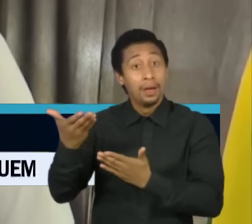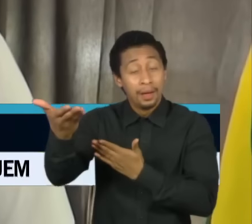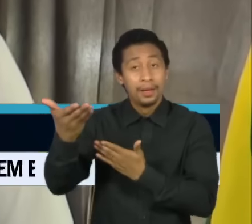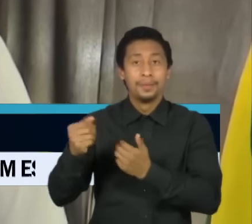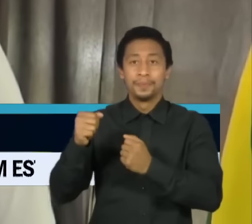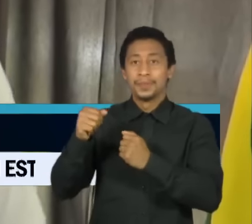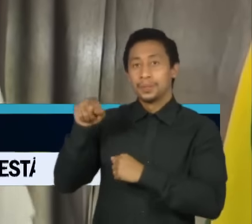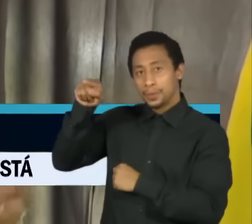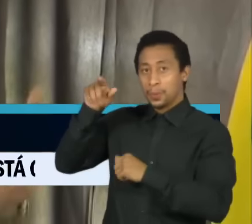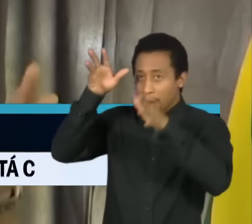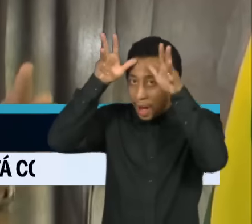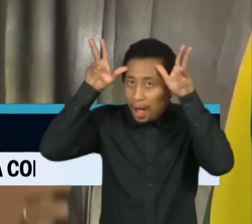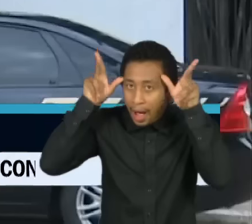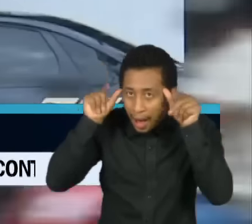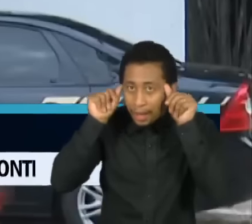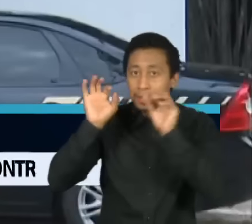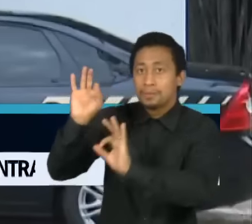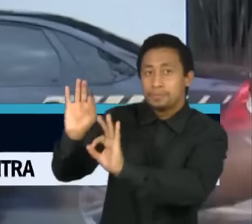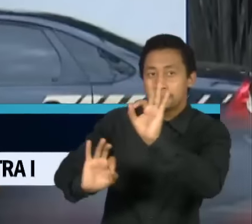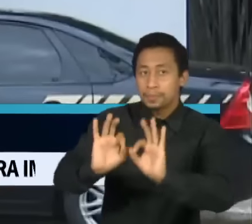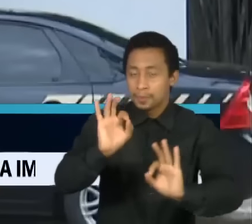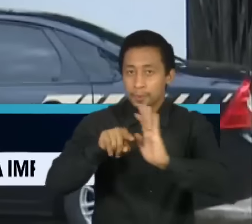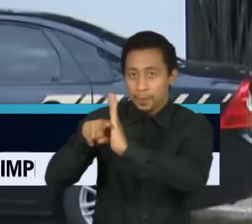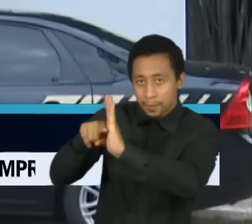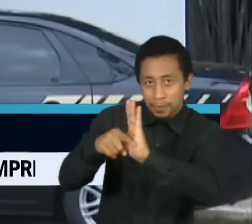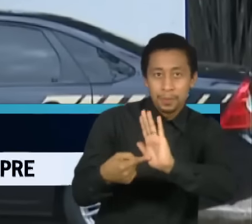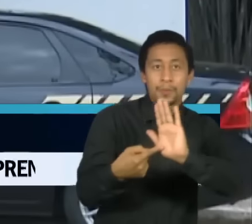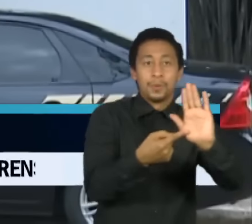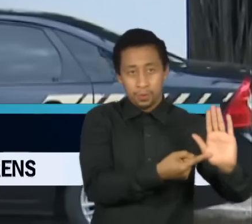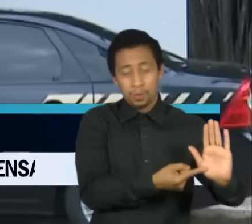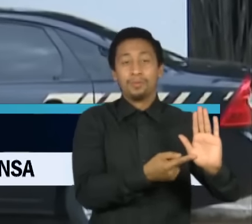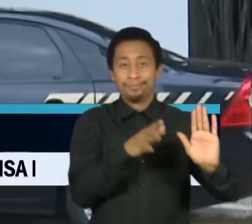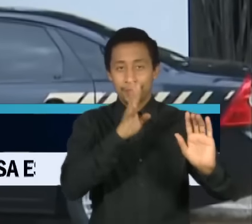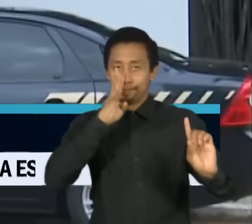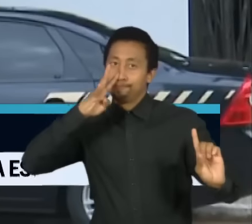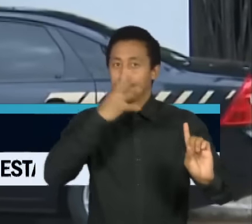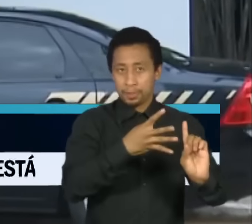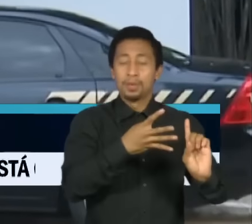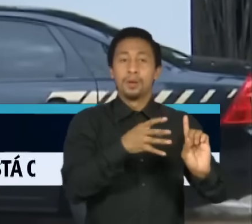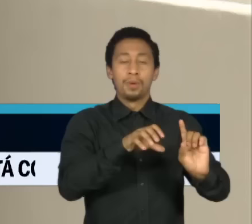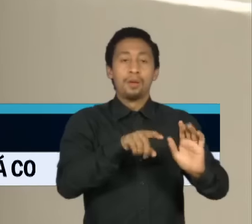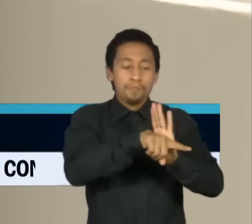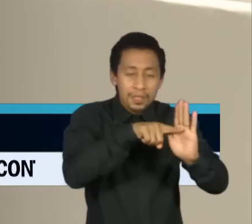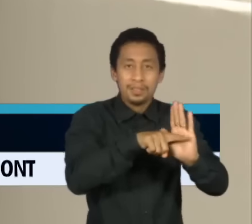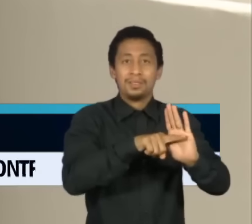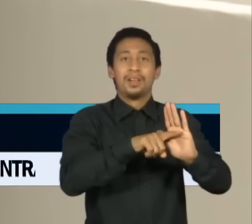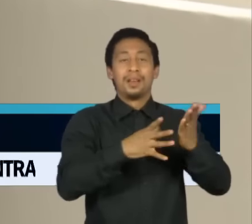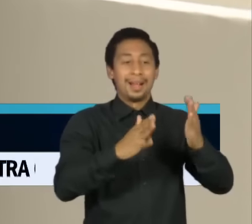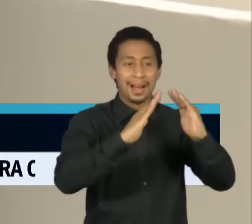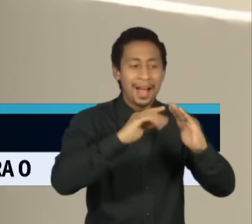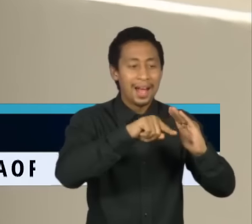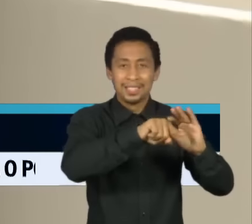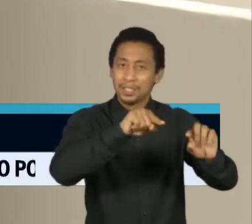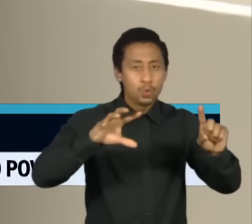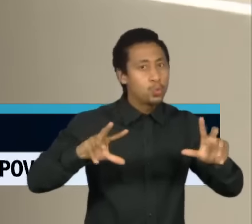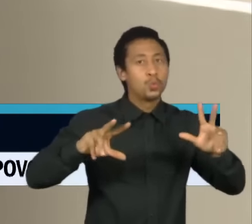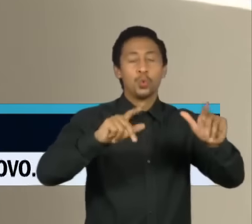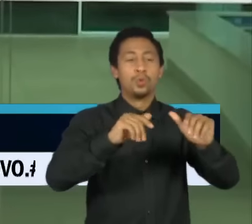governador Gladson Cameli, do PP, foi alvo de buscas e apreensão. O objetivo da Operação Ptolomeu era desarticular uma